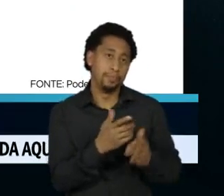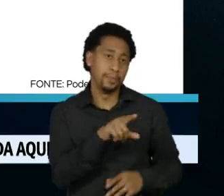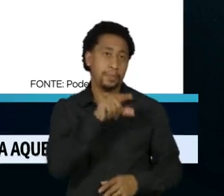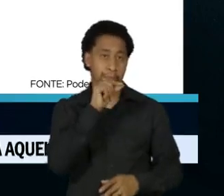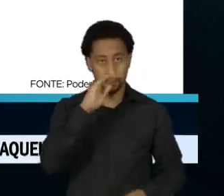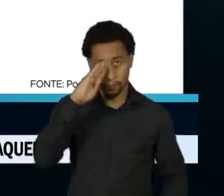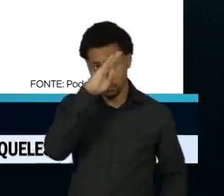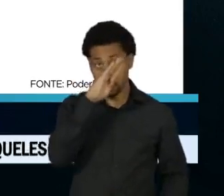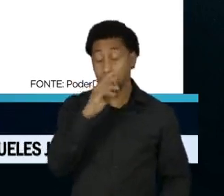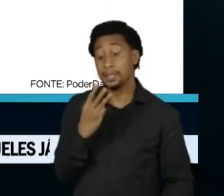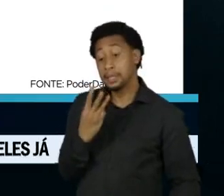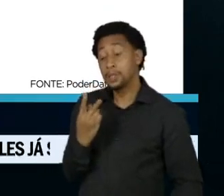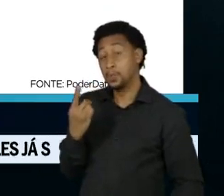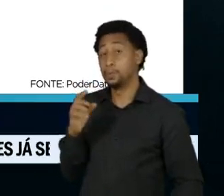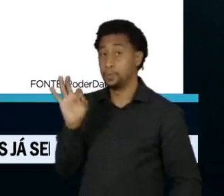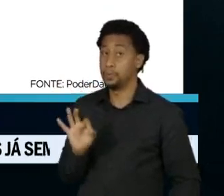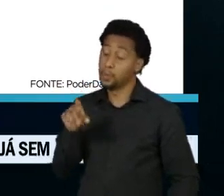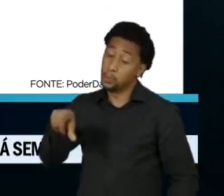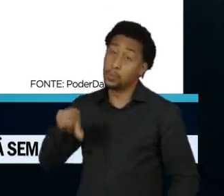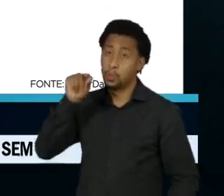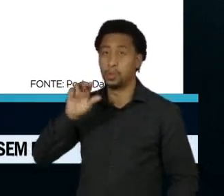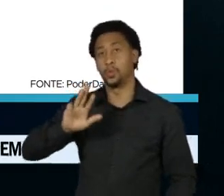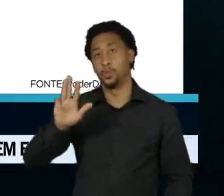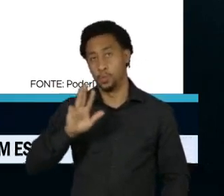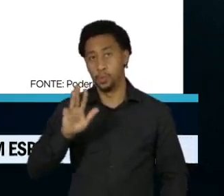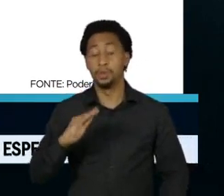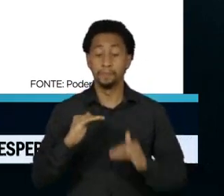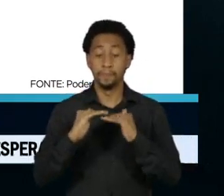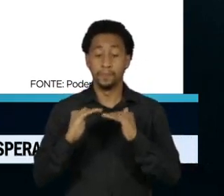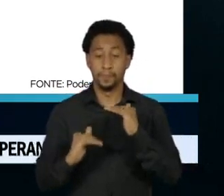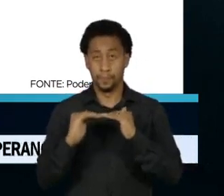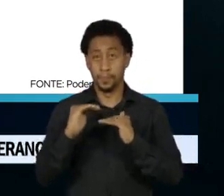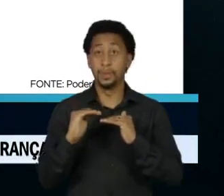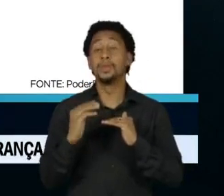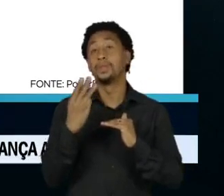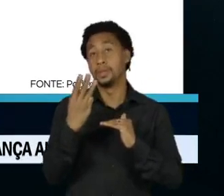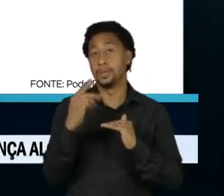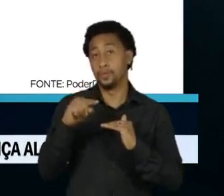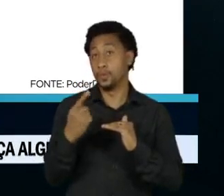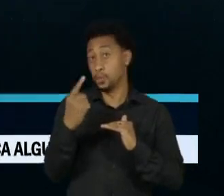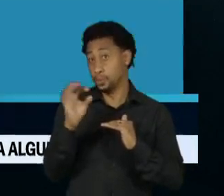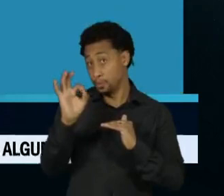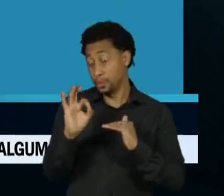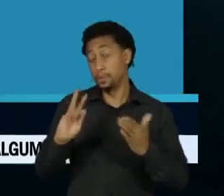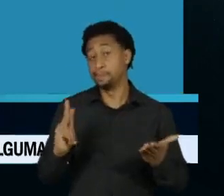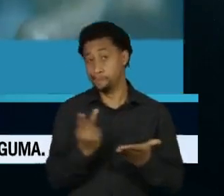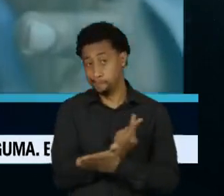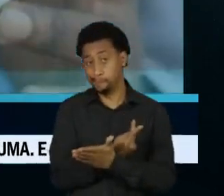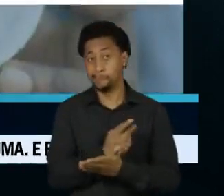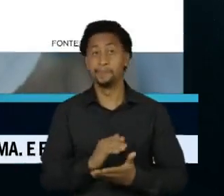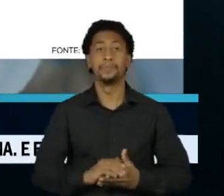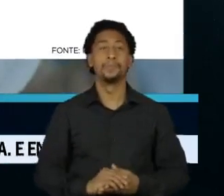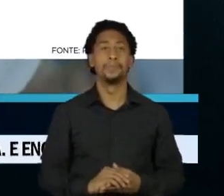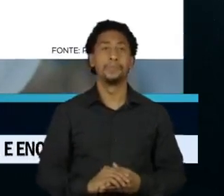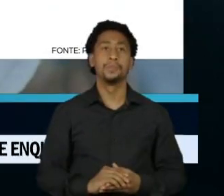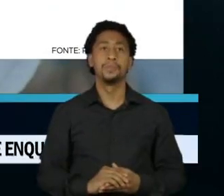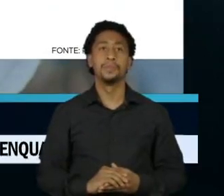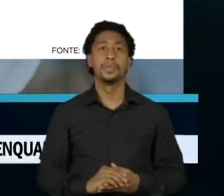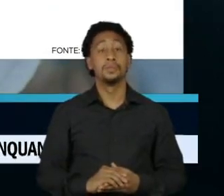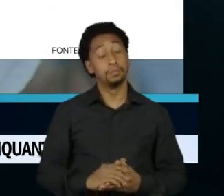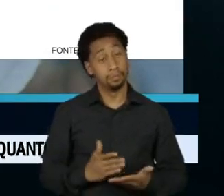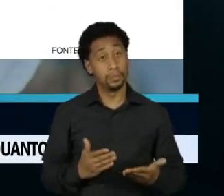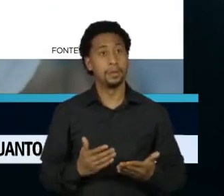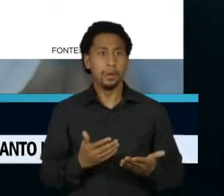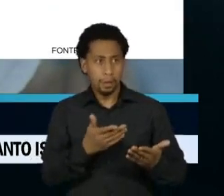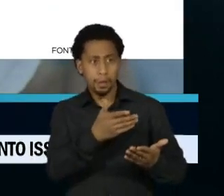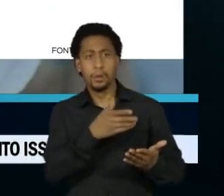o ex-presidente Lula, candidato do PT. A margem de erro é de 3,1 pontos percentuais. A aprovação do governo também é